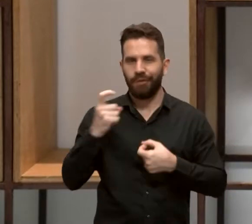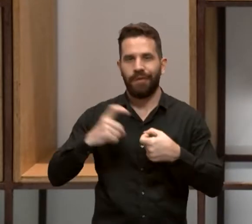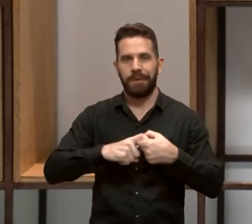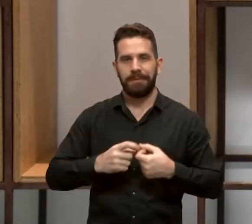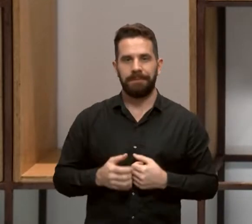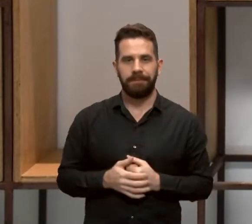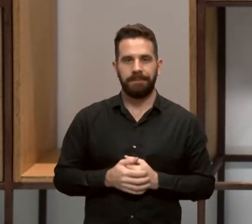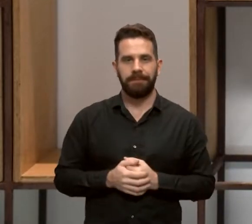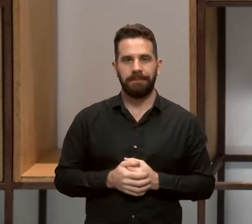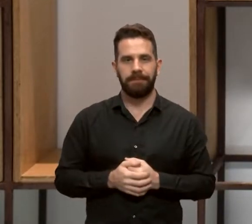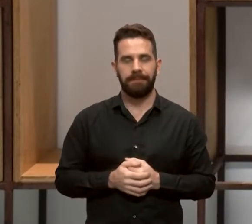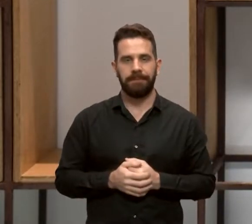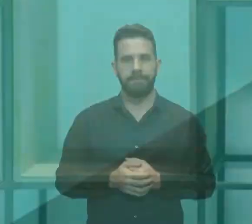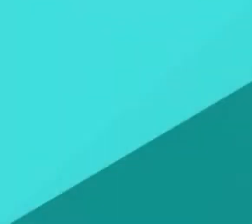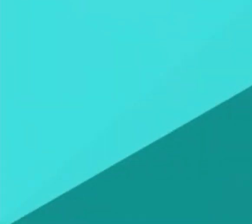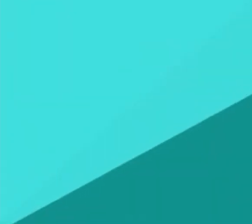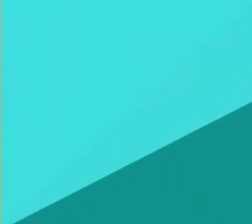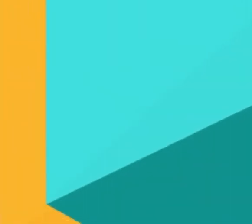voltamos.